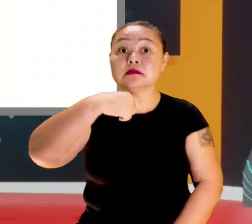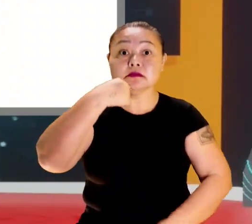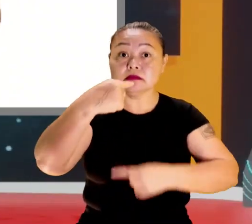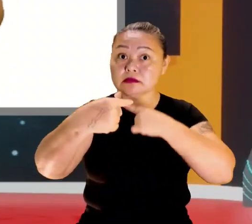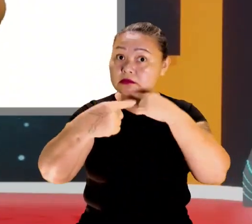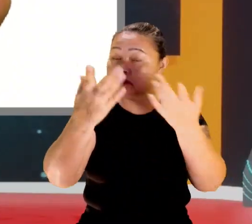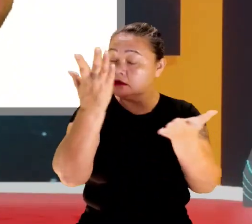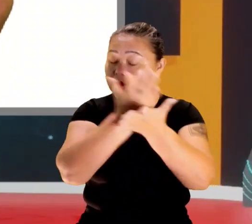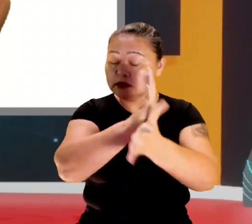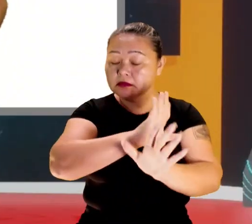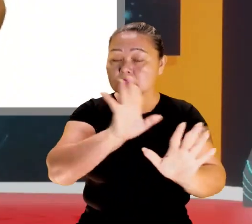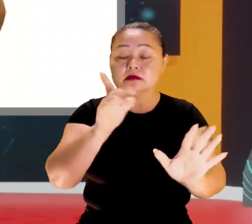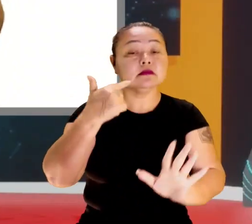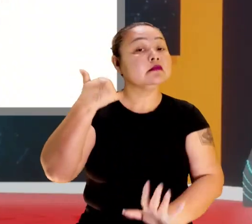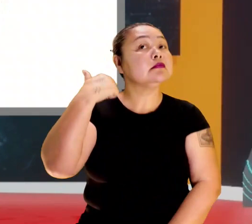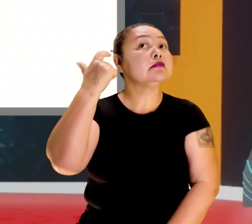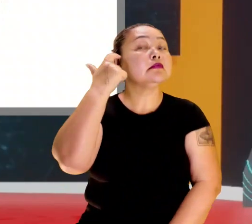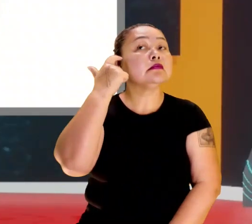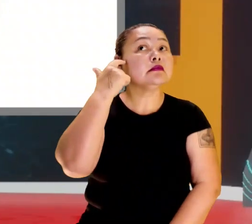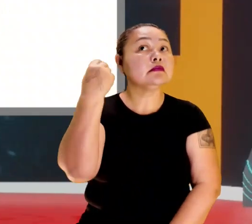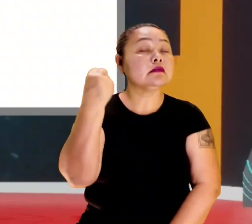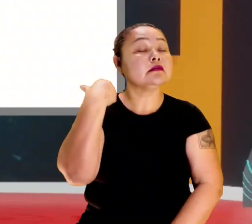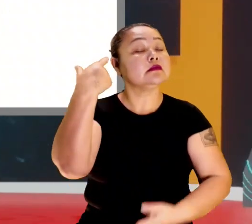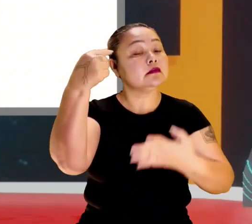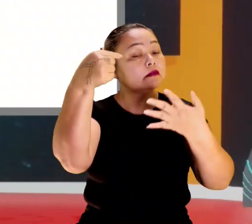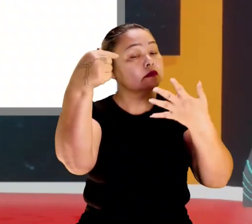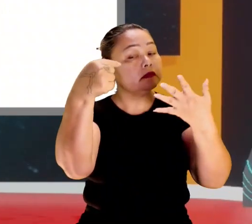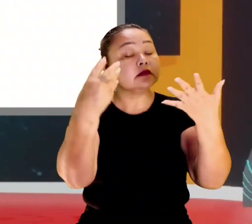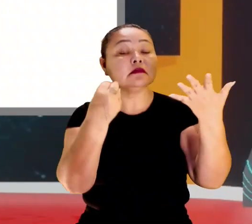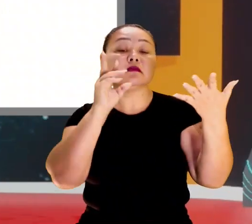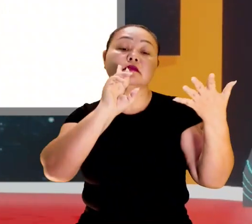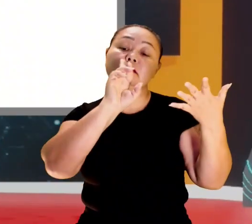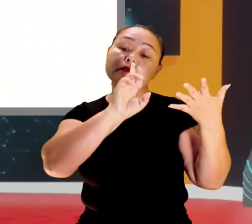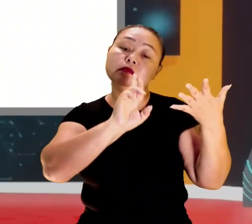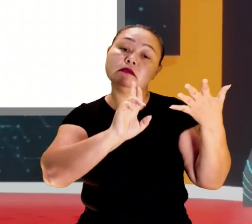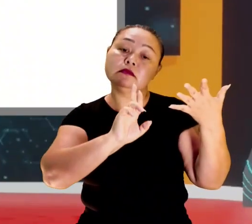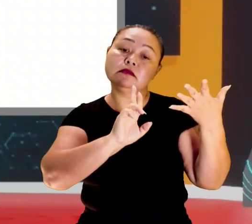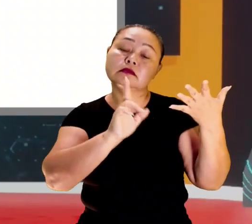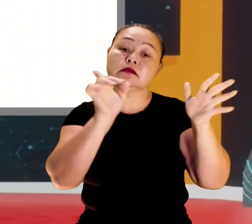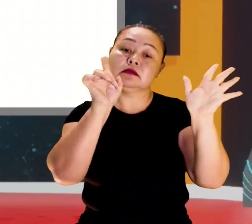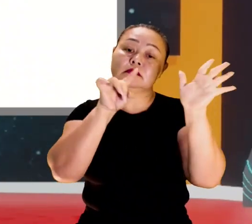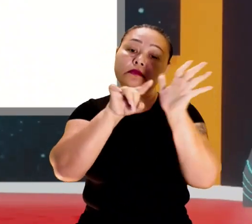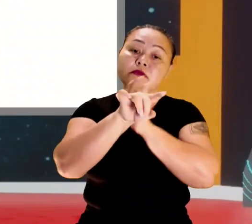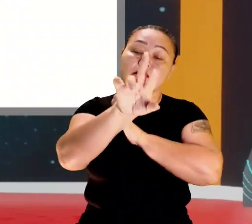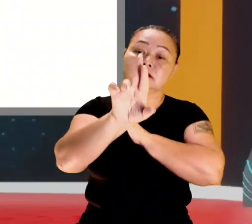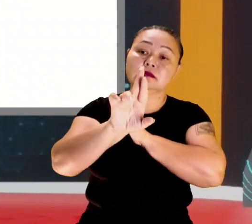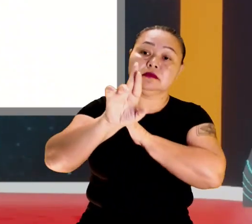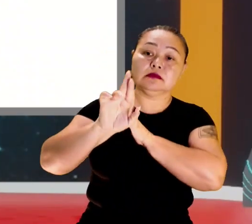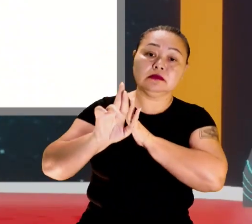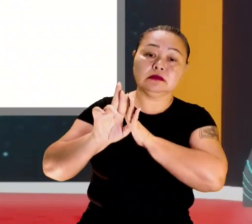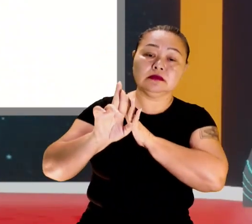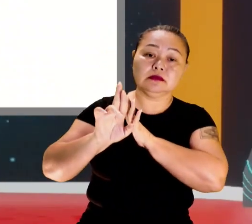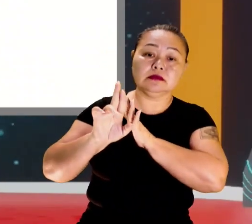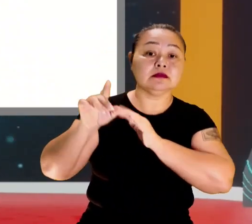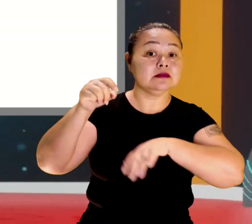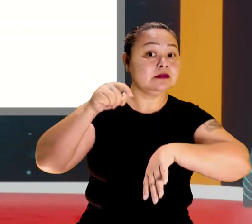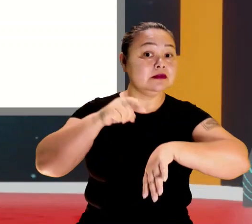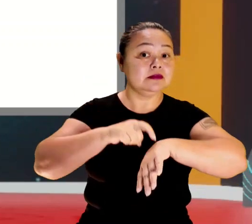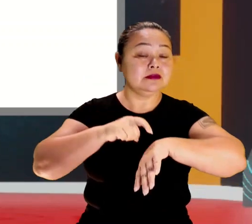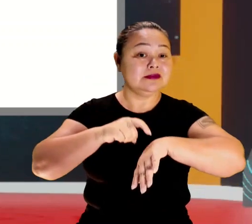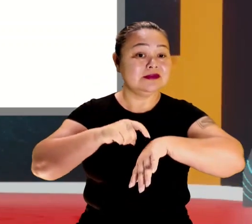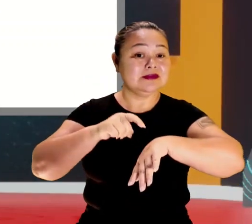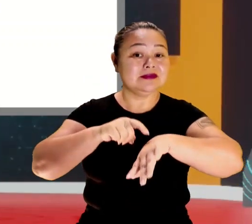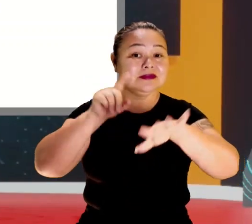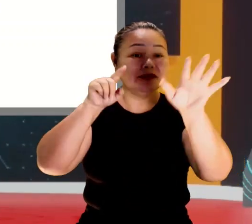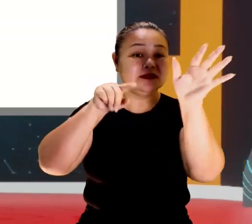E terem em mente aí o passo a passo de como resolver. Você falou do quiz, eu lembrei daquele gritinho. É hora do